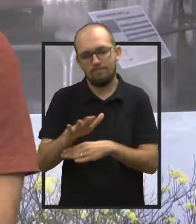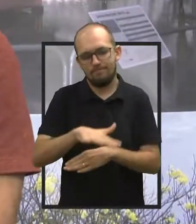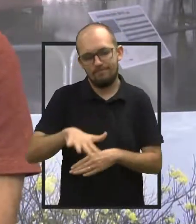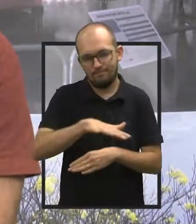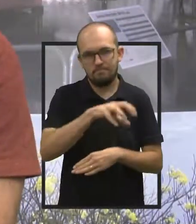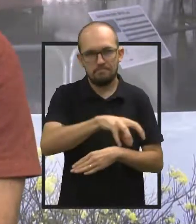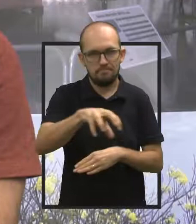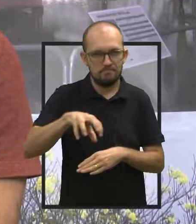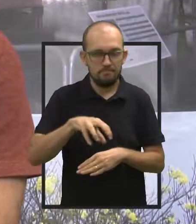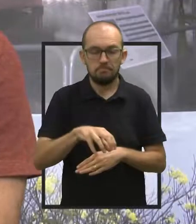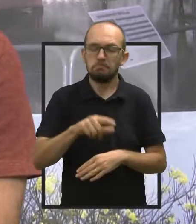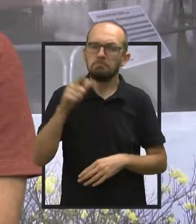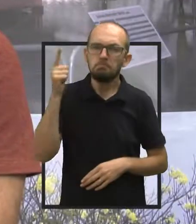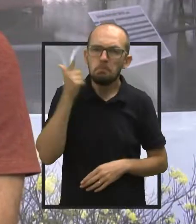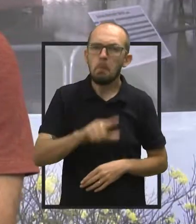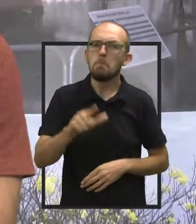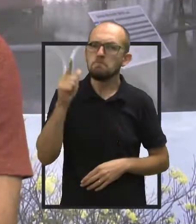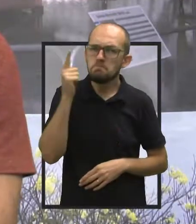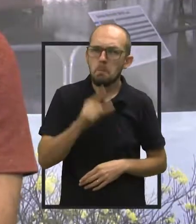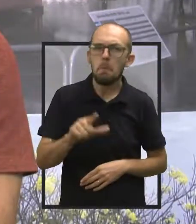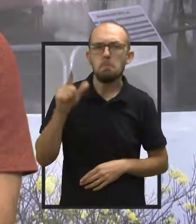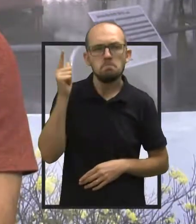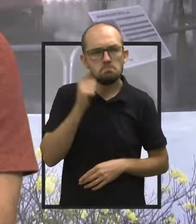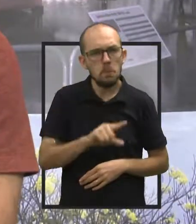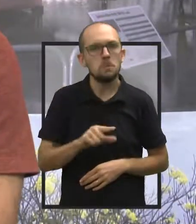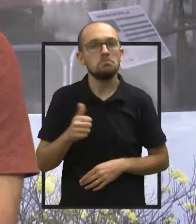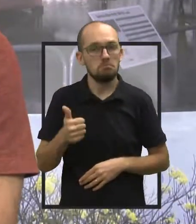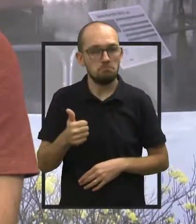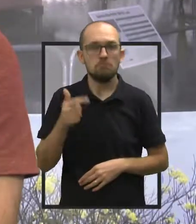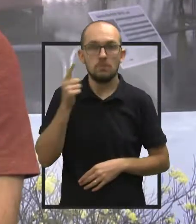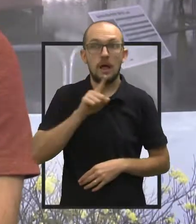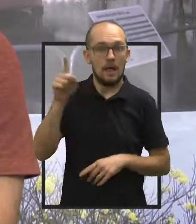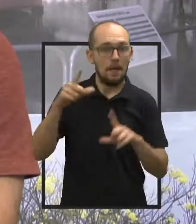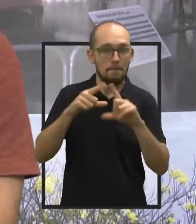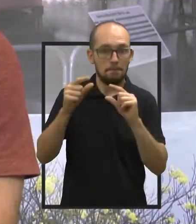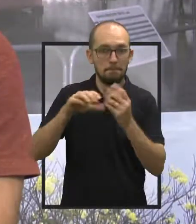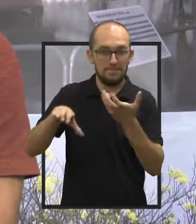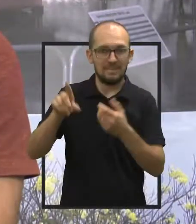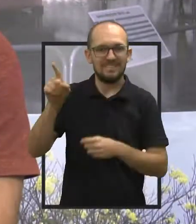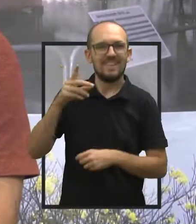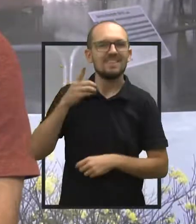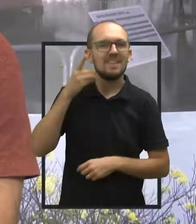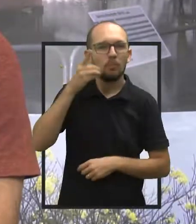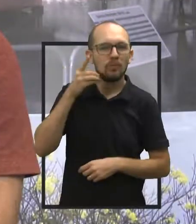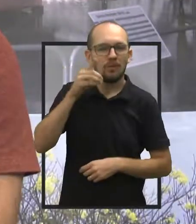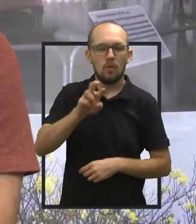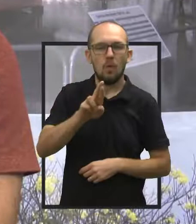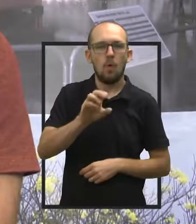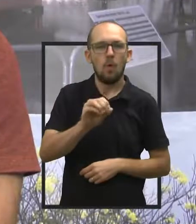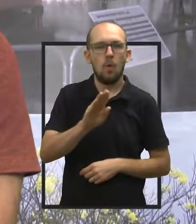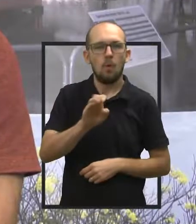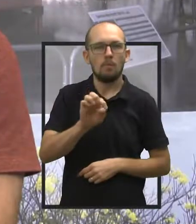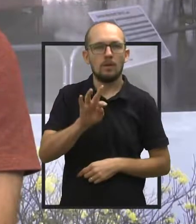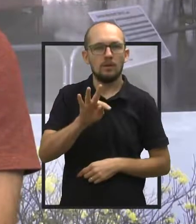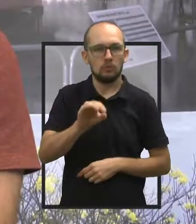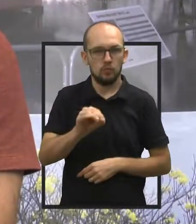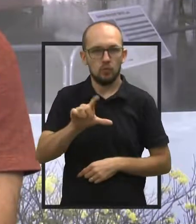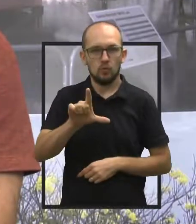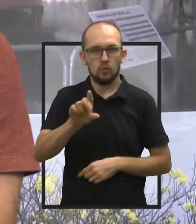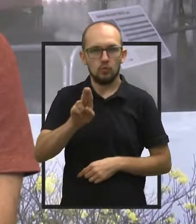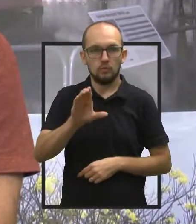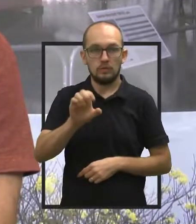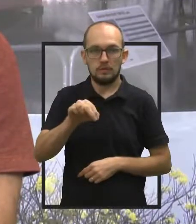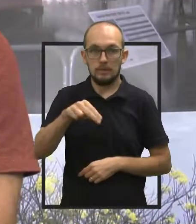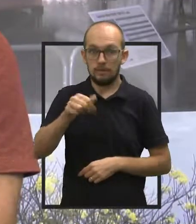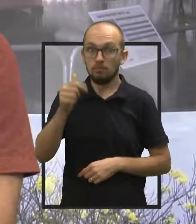saúde. E conseguimos, tivemos sucesso em Brasília com o deputado Roberto de Lucena. Conseguimos